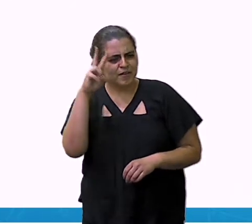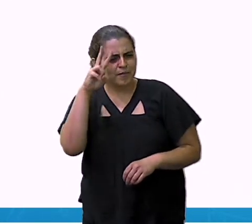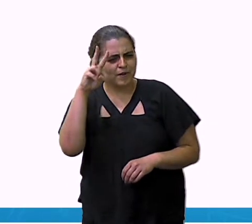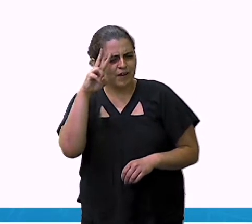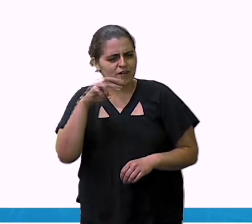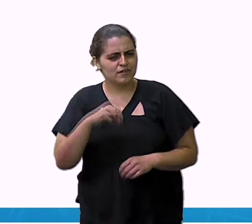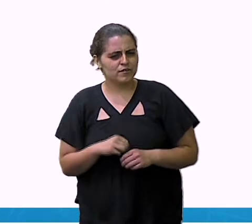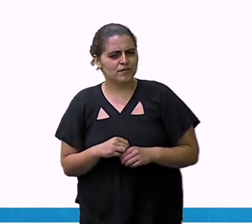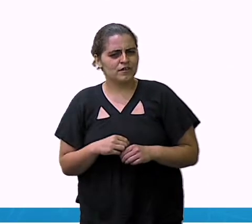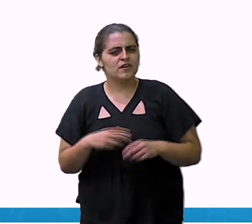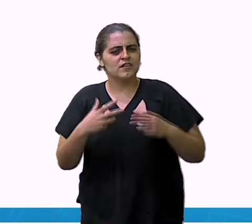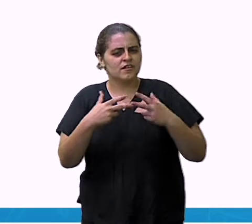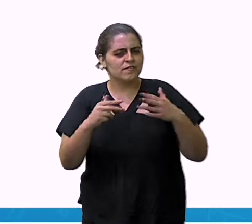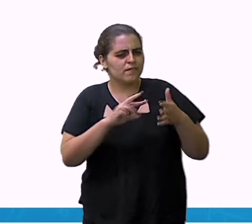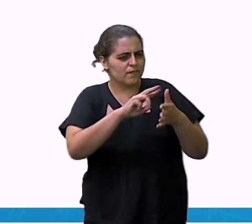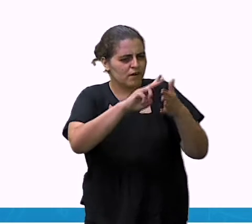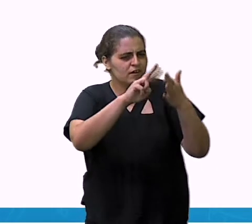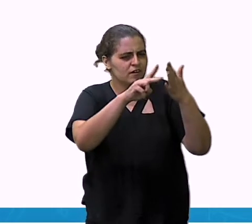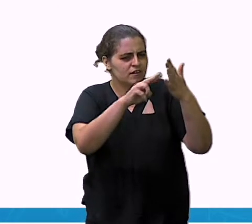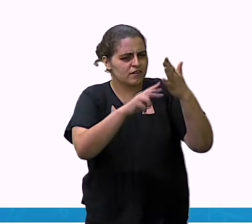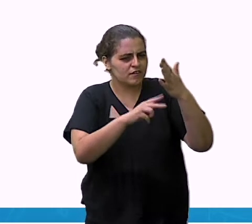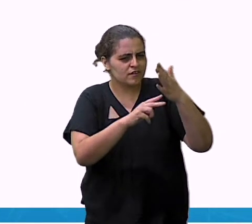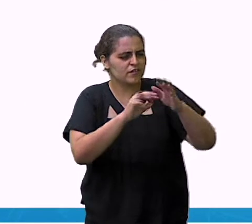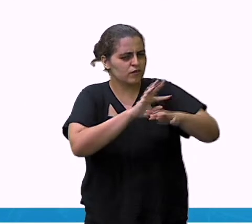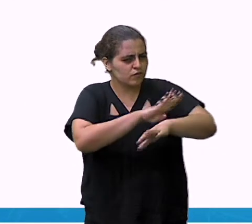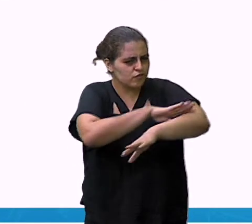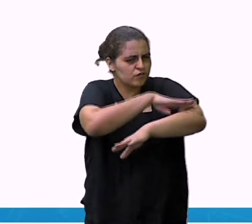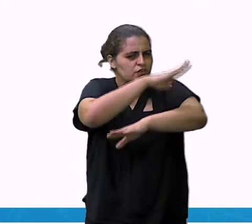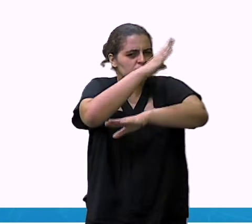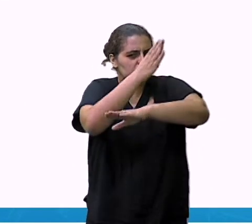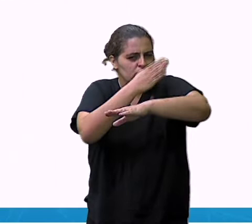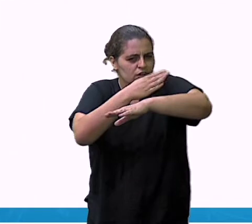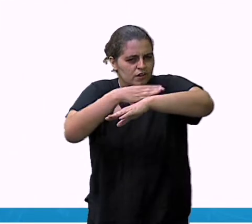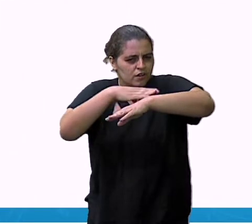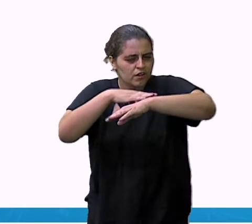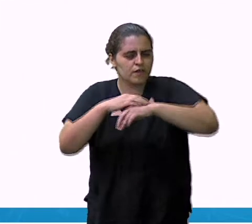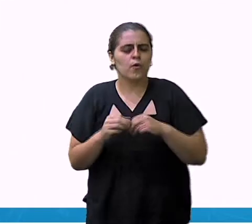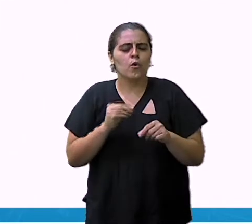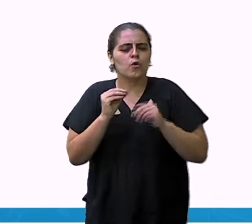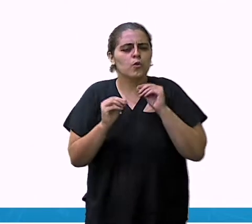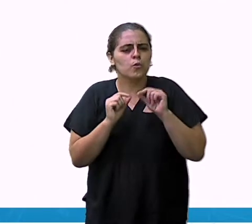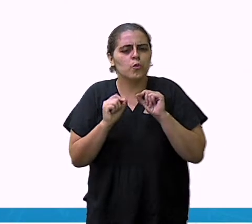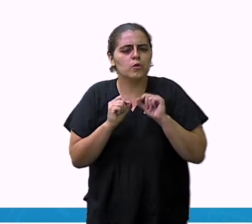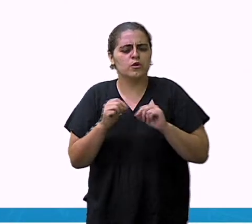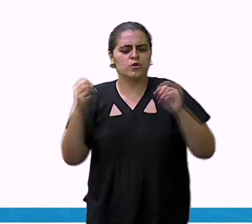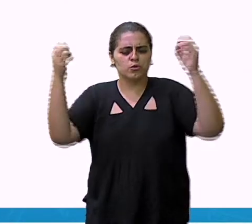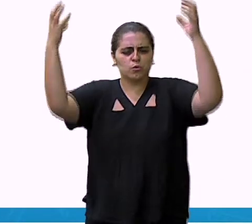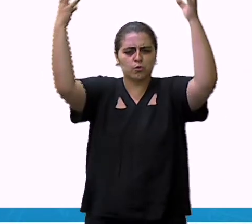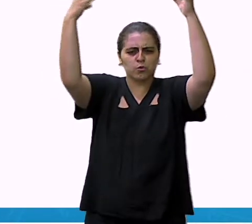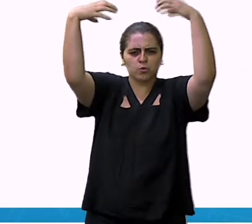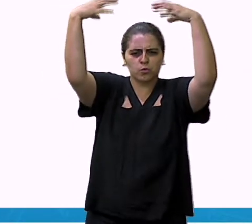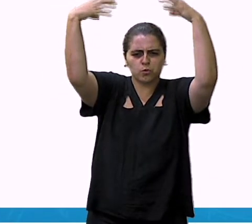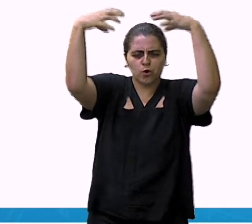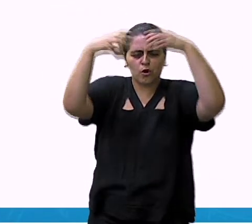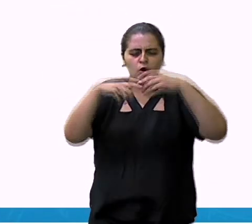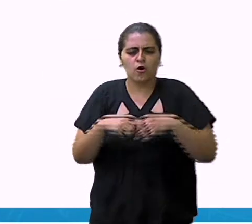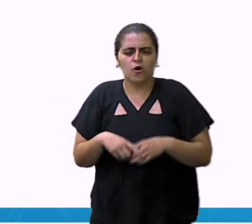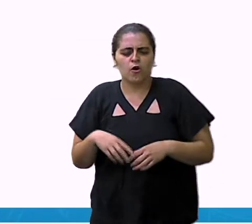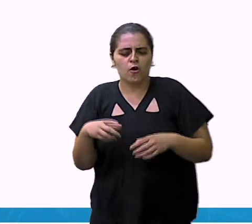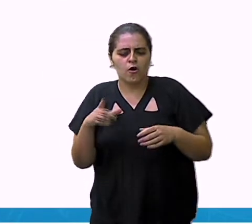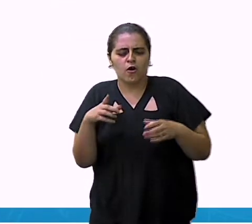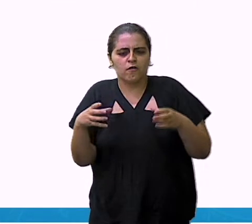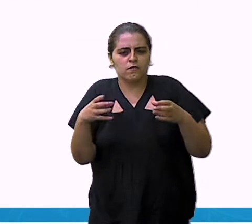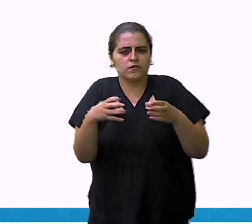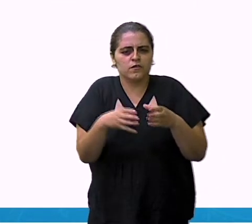das variantes do relevo que a professora explicou? Quando chove, forma o lago. Quando está seco, é